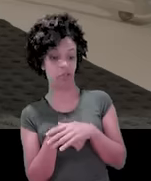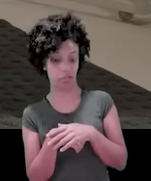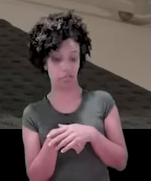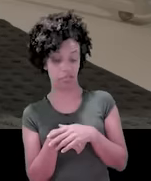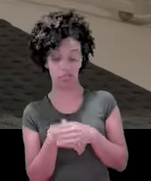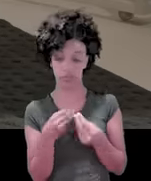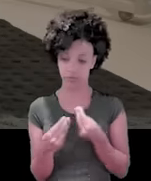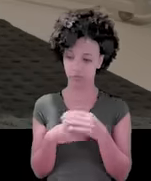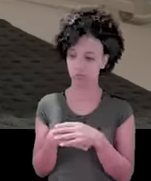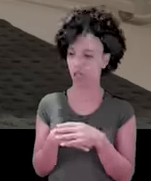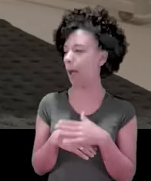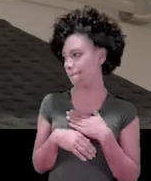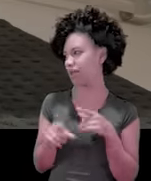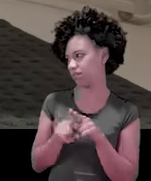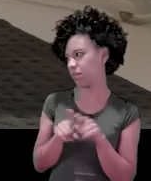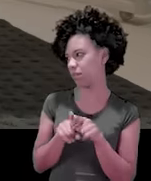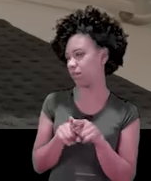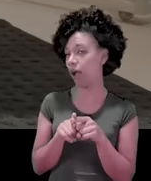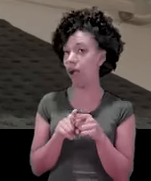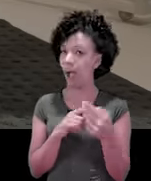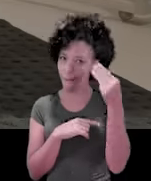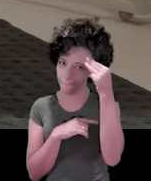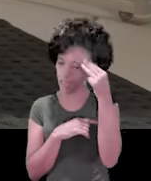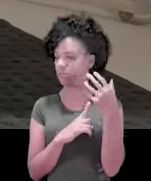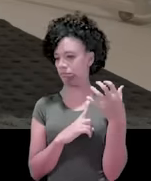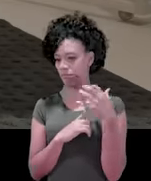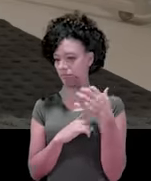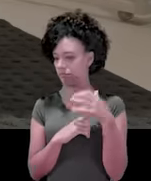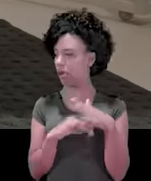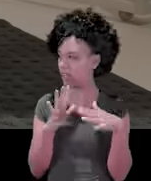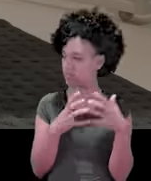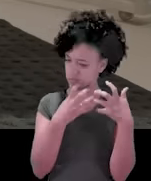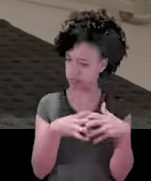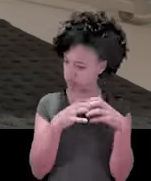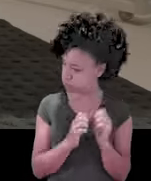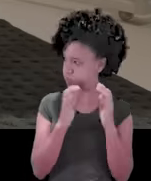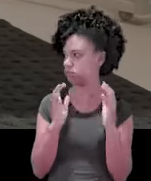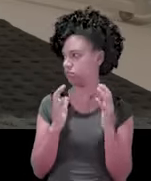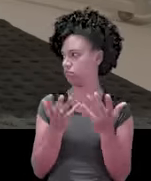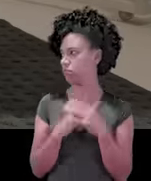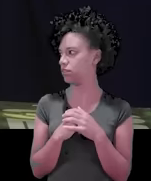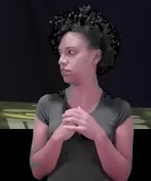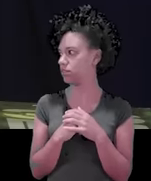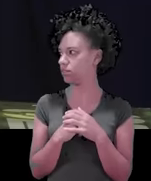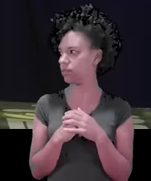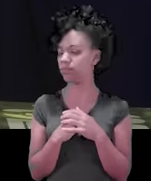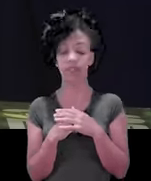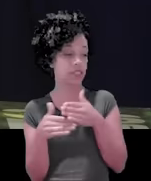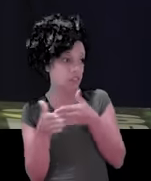mal em mulher tu vai a a minha TV a mente é um rei além de um a roupa é lógico culpa